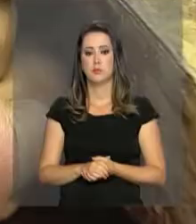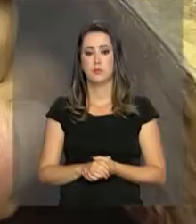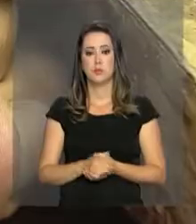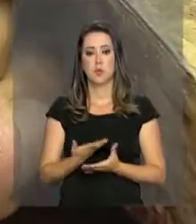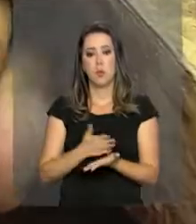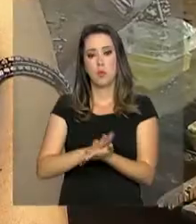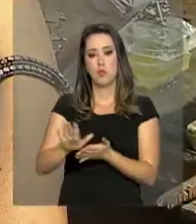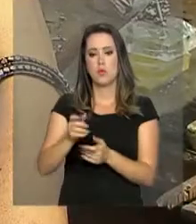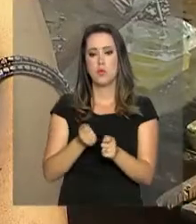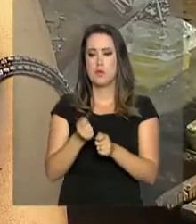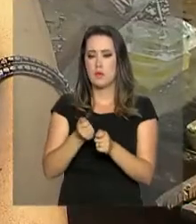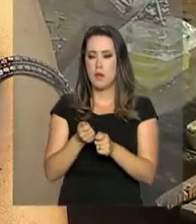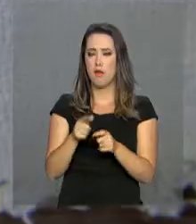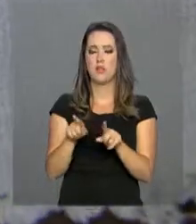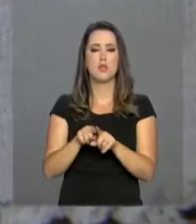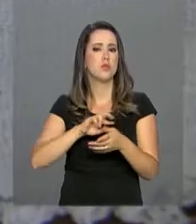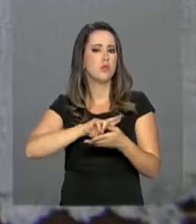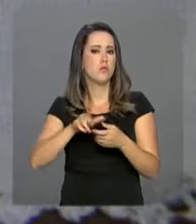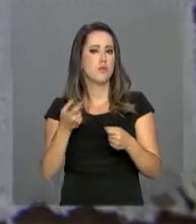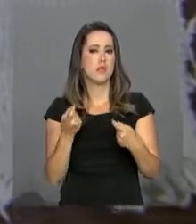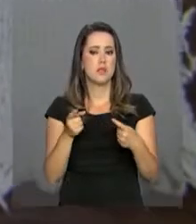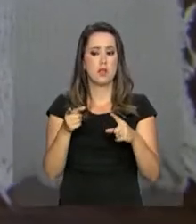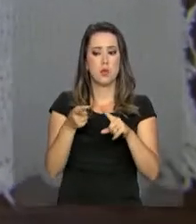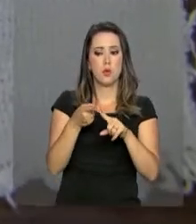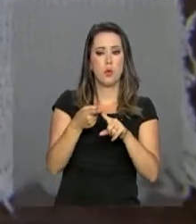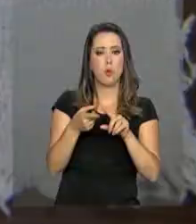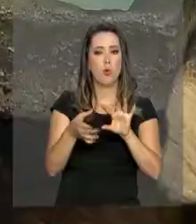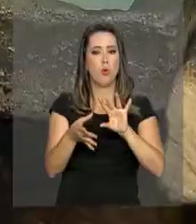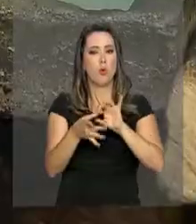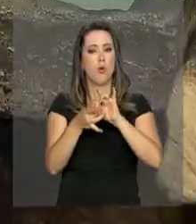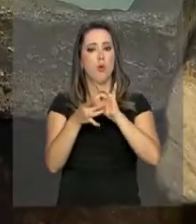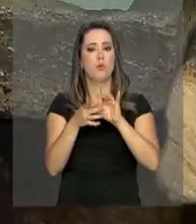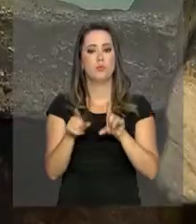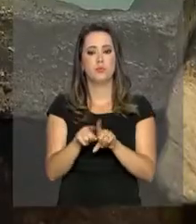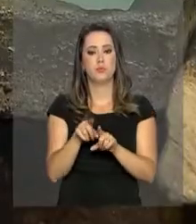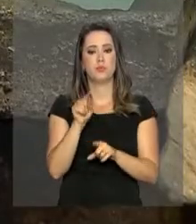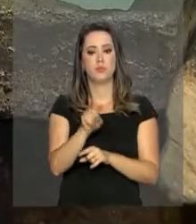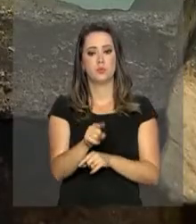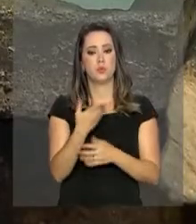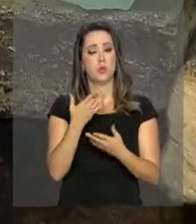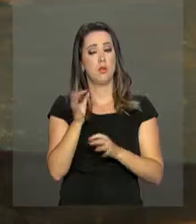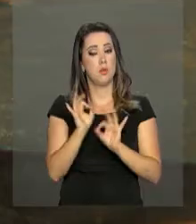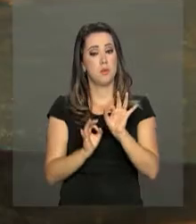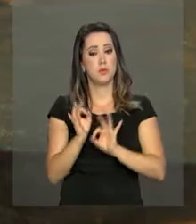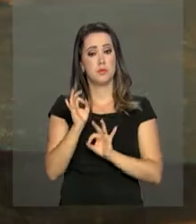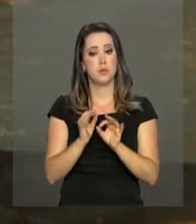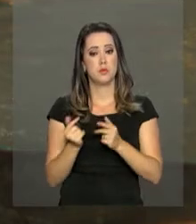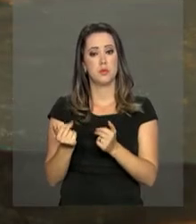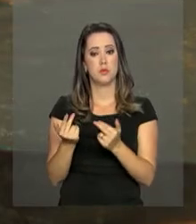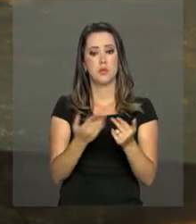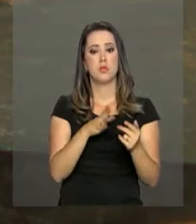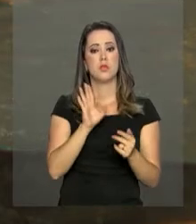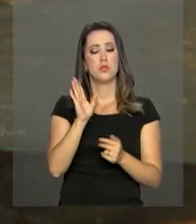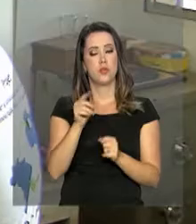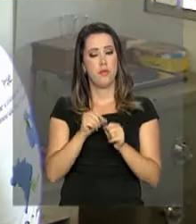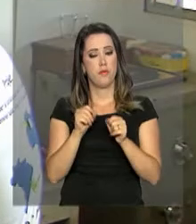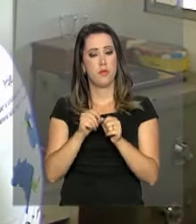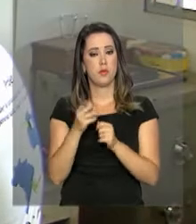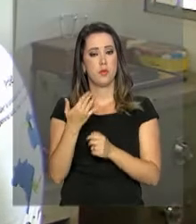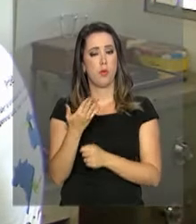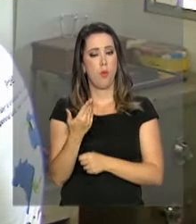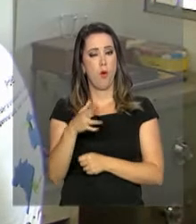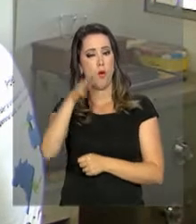laminadores, serras e soldas, que dão formas às joias. Estruturas como essa foram montadas na África.